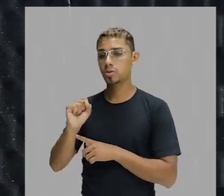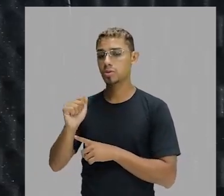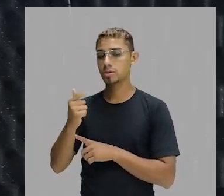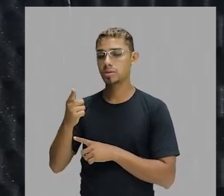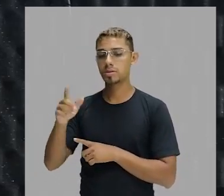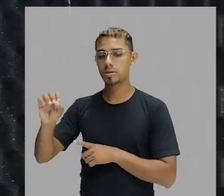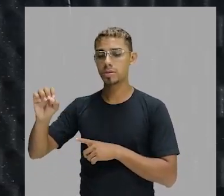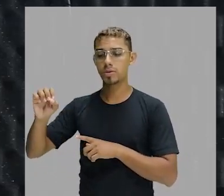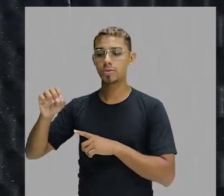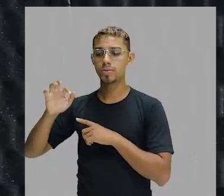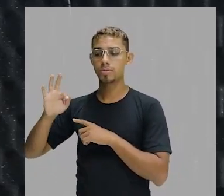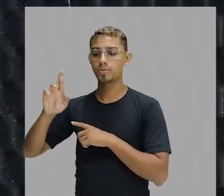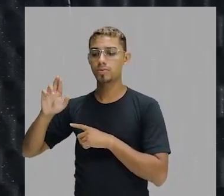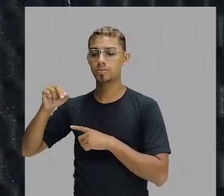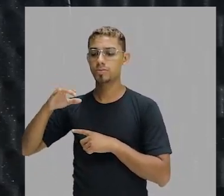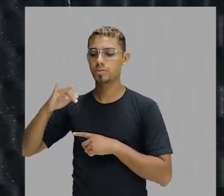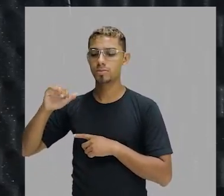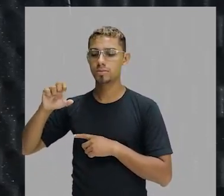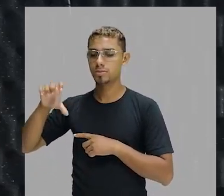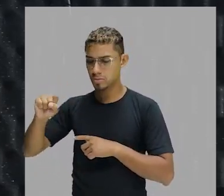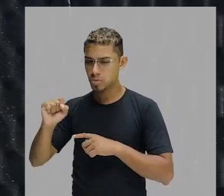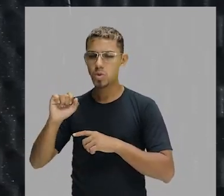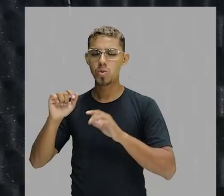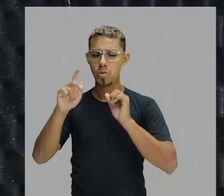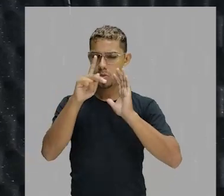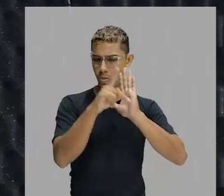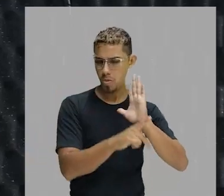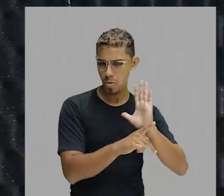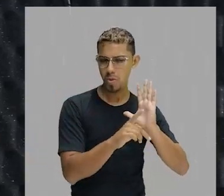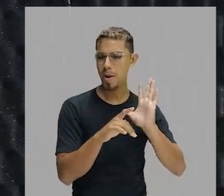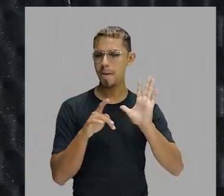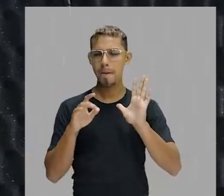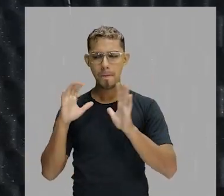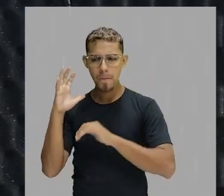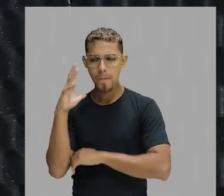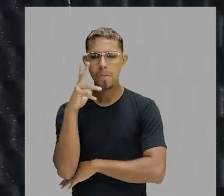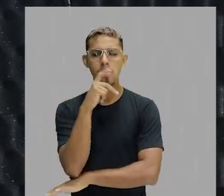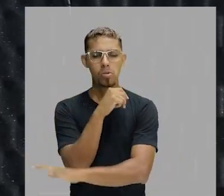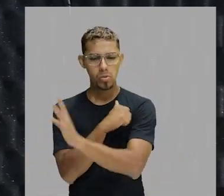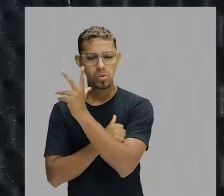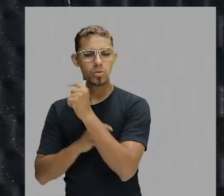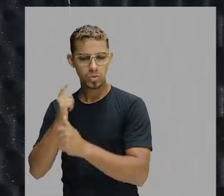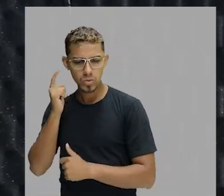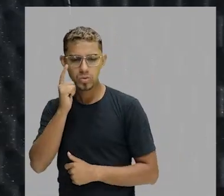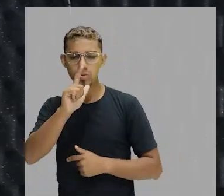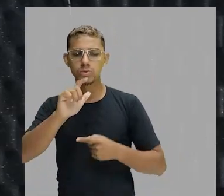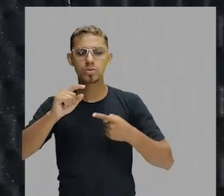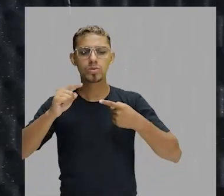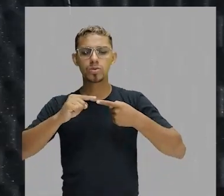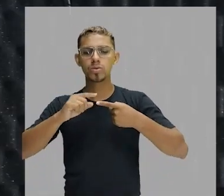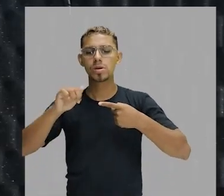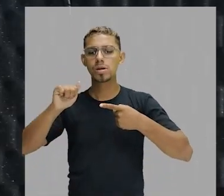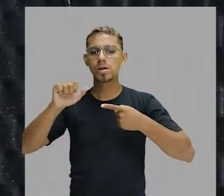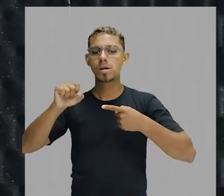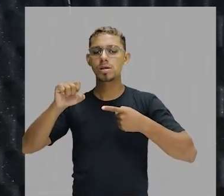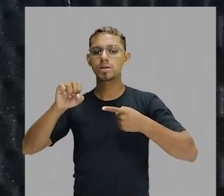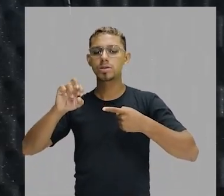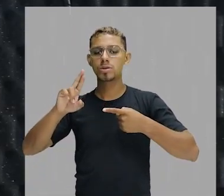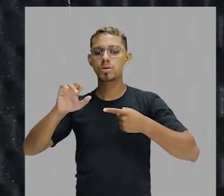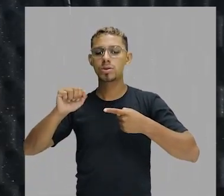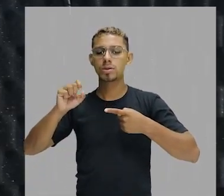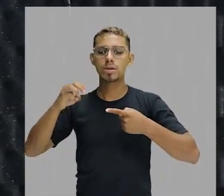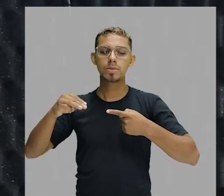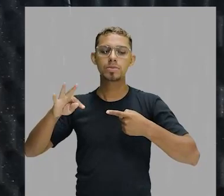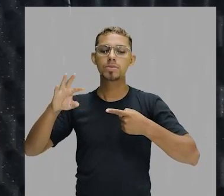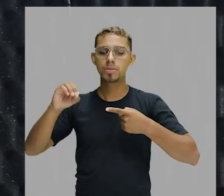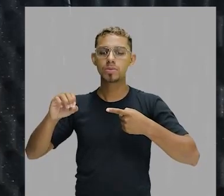visam preservar justamente essas áreas de mata ciliar para impedir o quê? O assoreamento. Então a gente já sabe, né, galera?